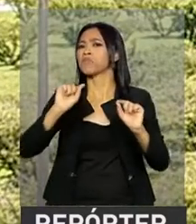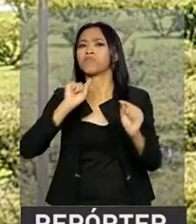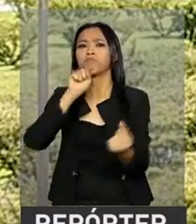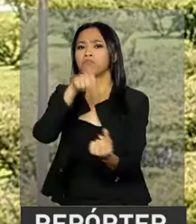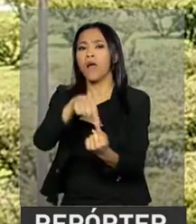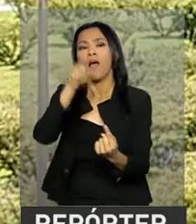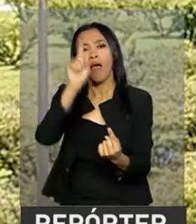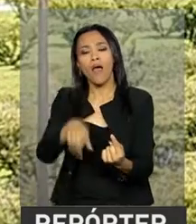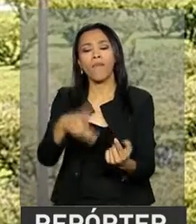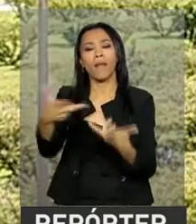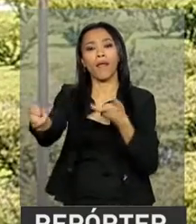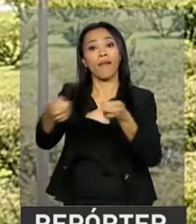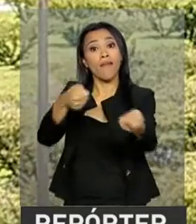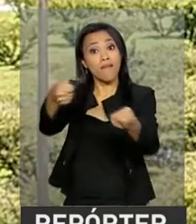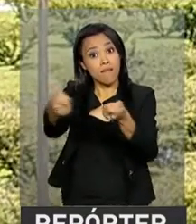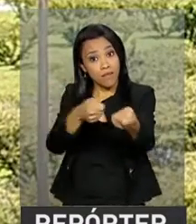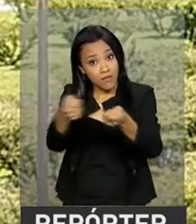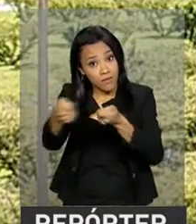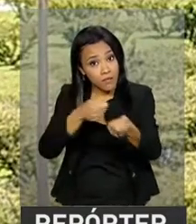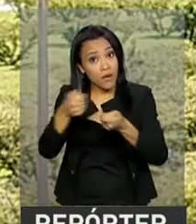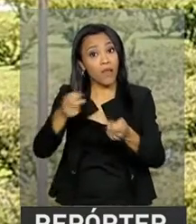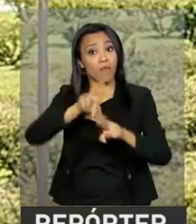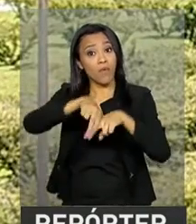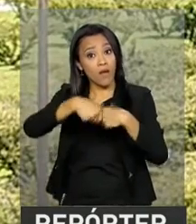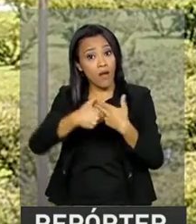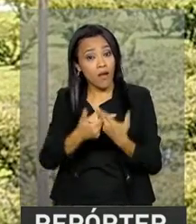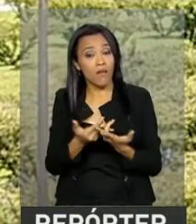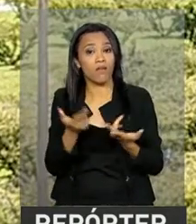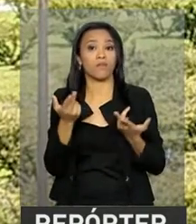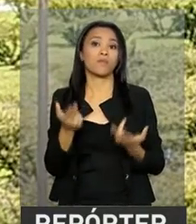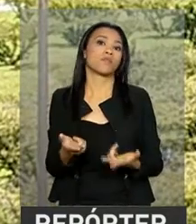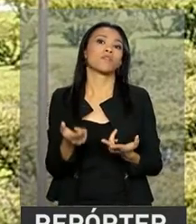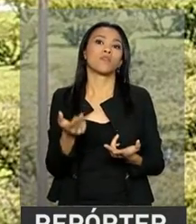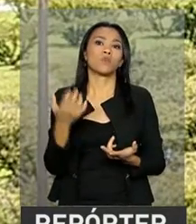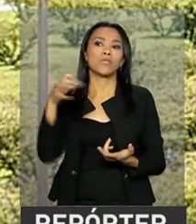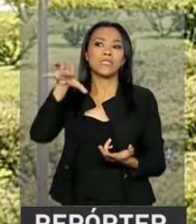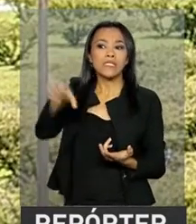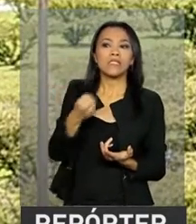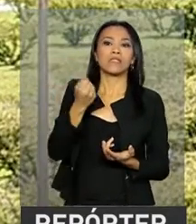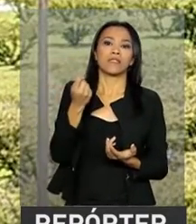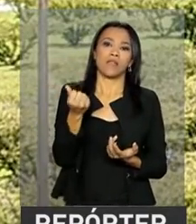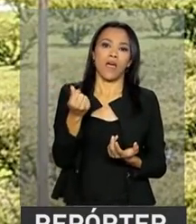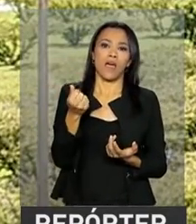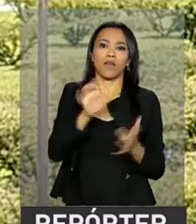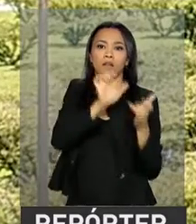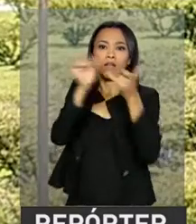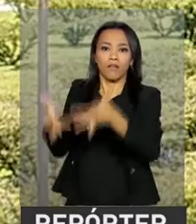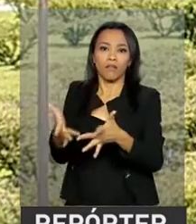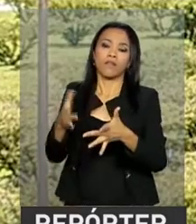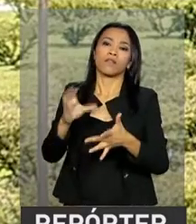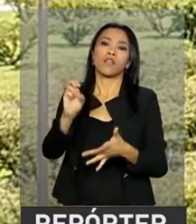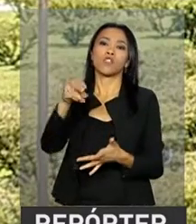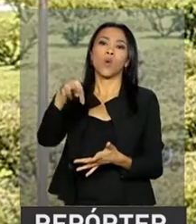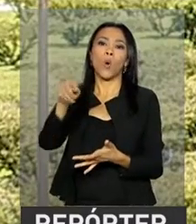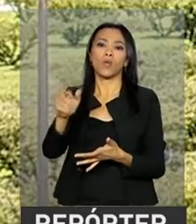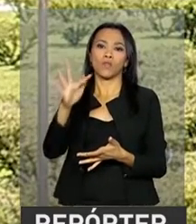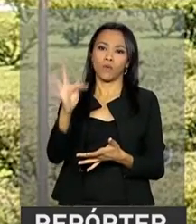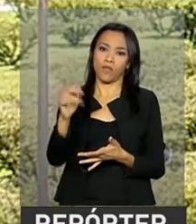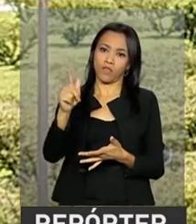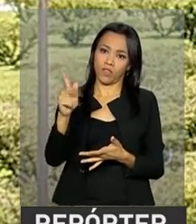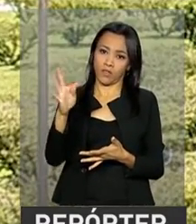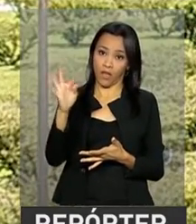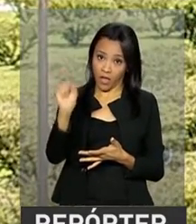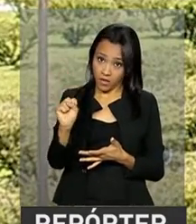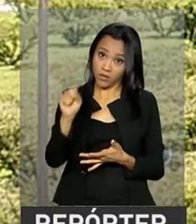um equilíbrio aí com a medida dos saques das contas inativas do FGTS, ou